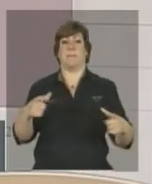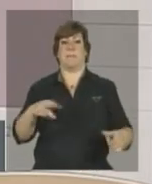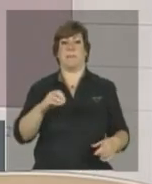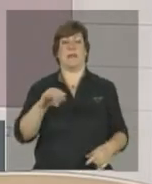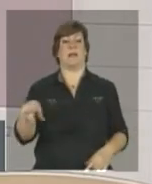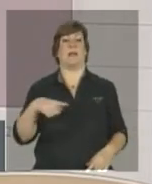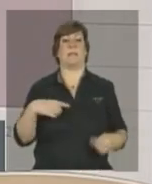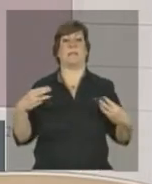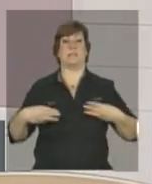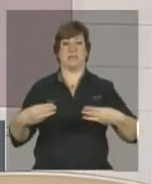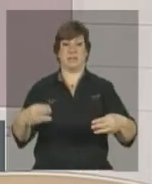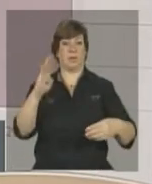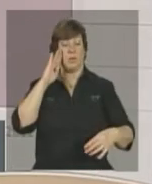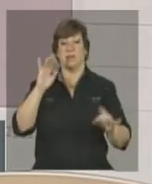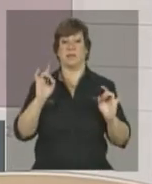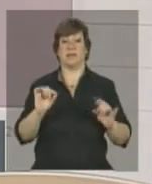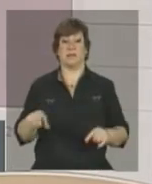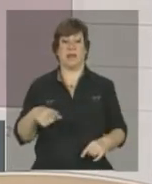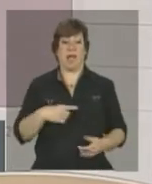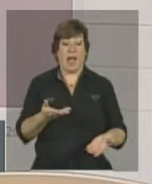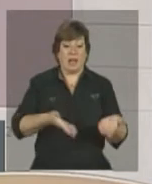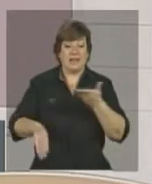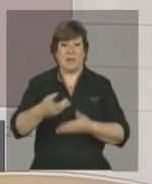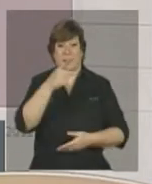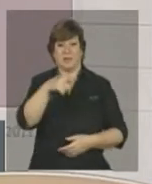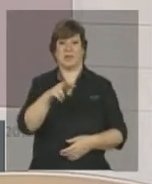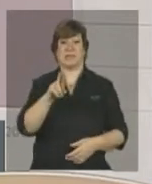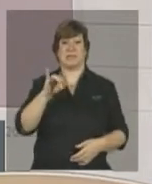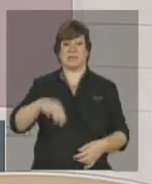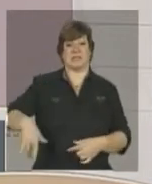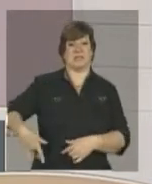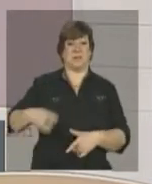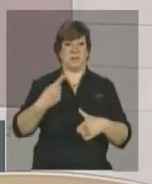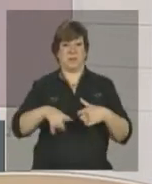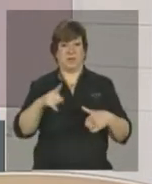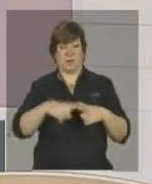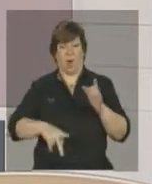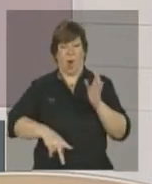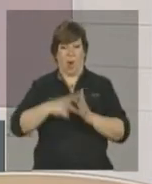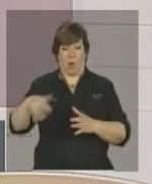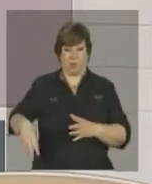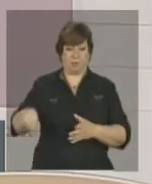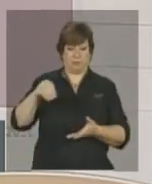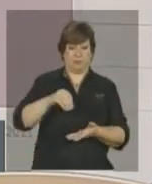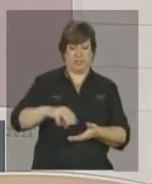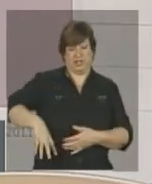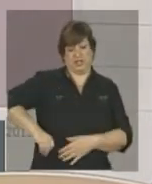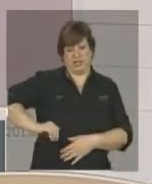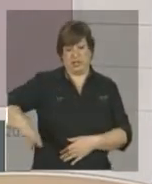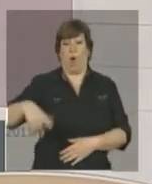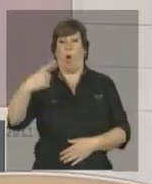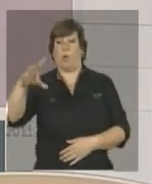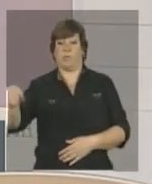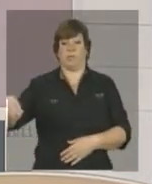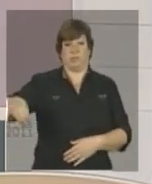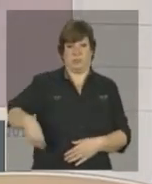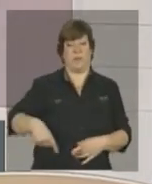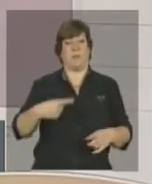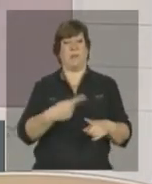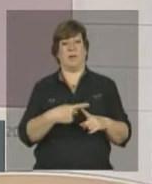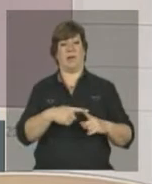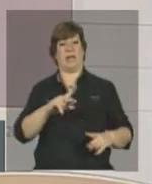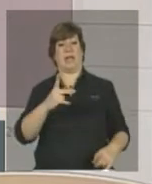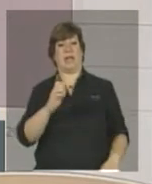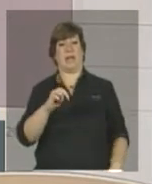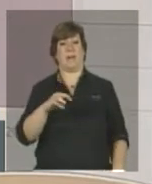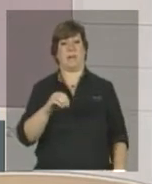que é exatamente atender melhor o doente renal crônico e, sobretudo, poder equilibrar as pessoas que a gente atende em hemodiálise e que a gente atende